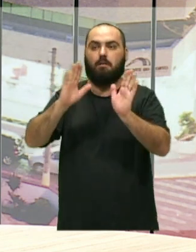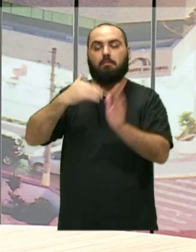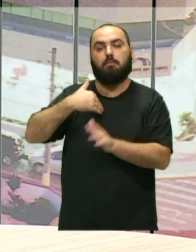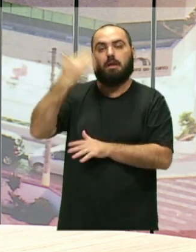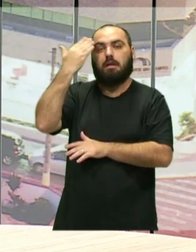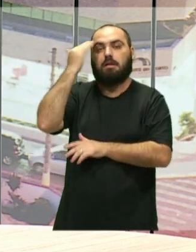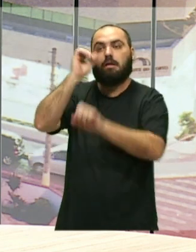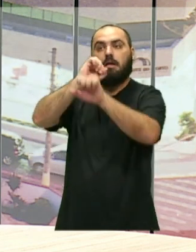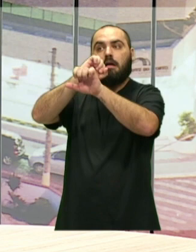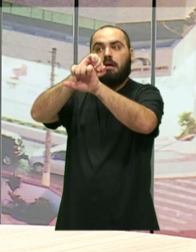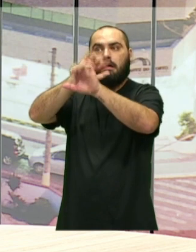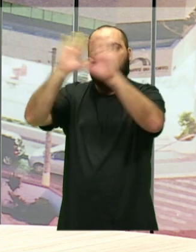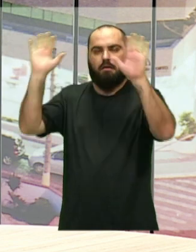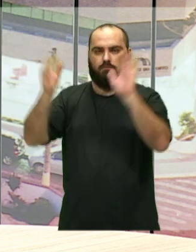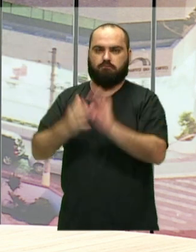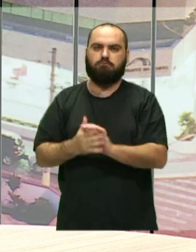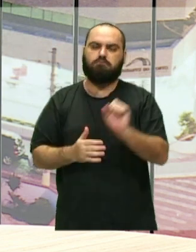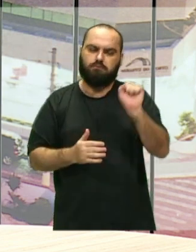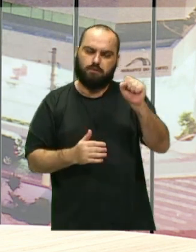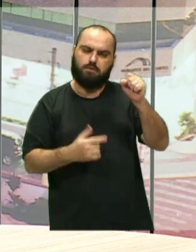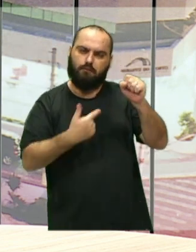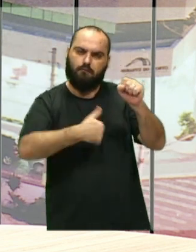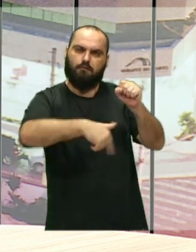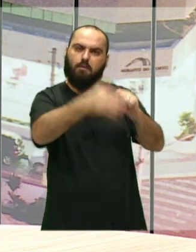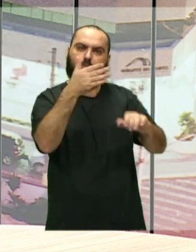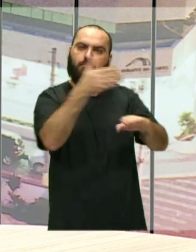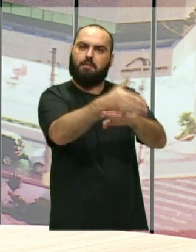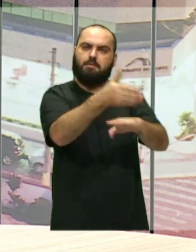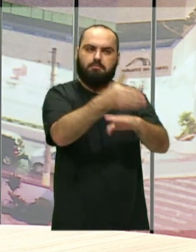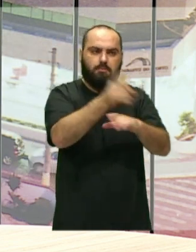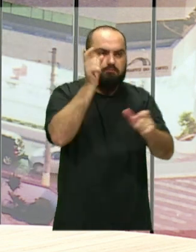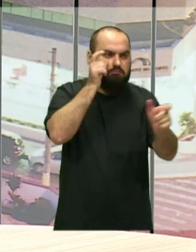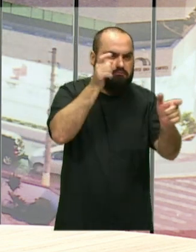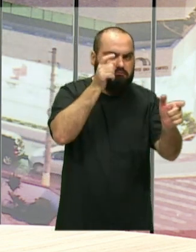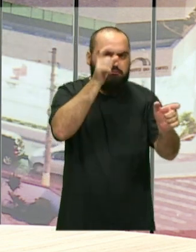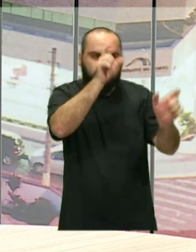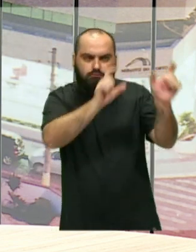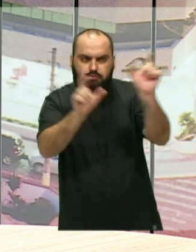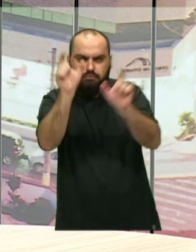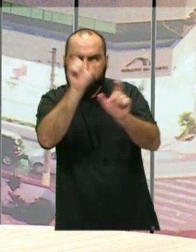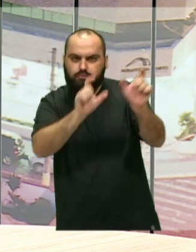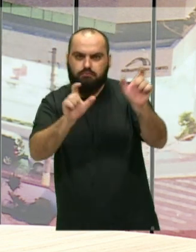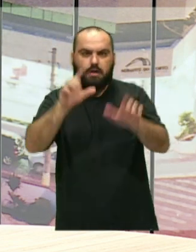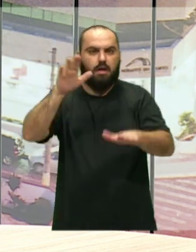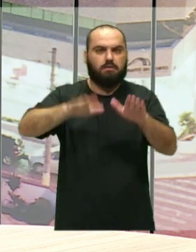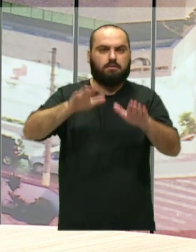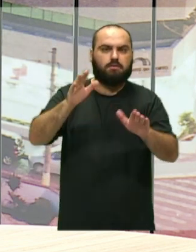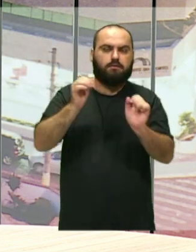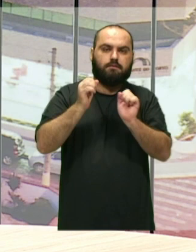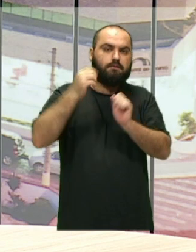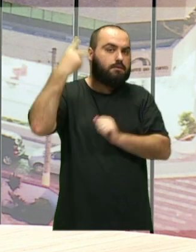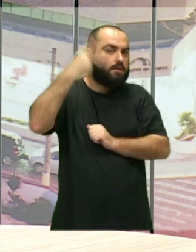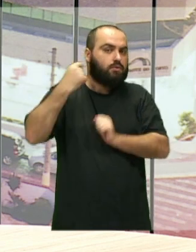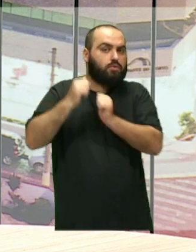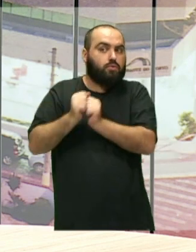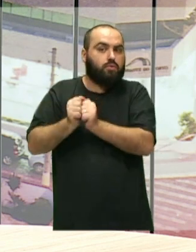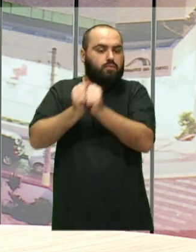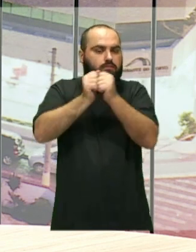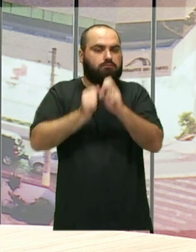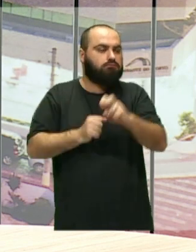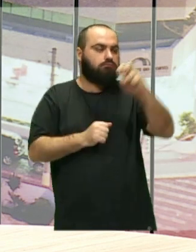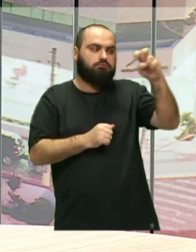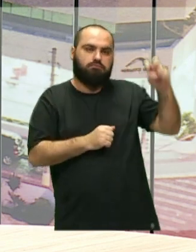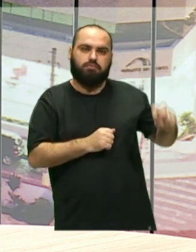vão sim participar de algumas sessões com a gente observando outras talvez até ao lado de alguns vereadores que é uma experiência bem